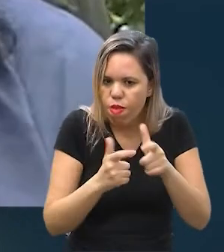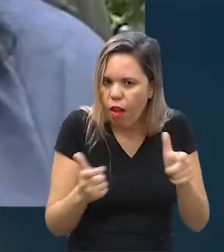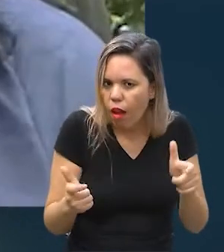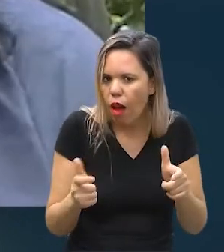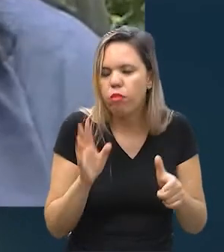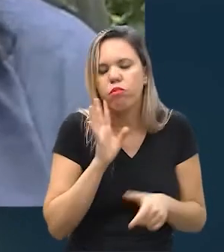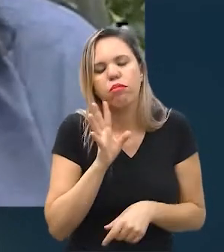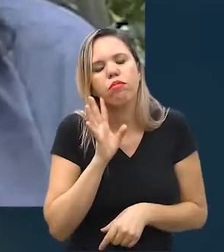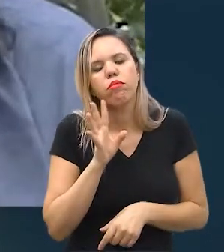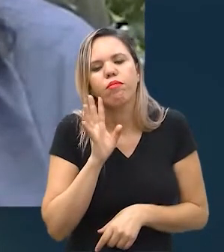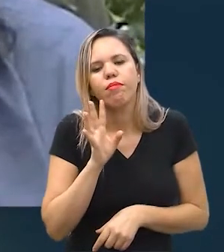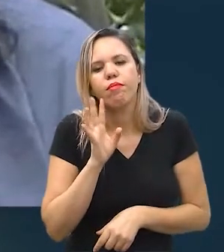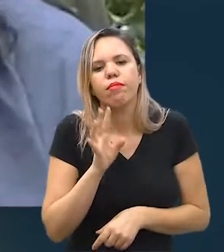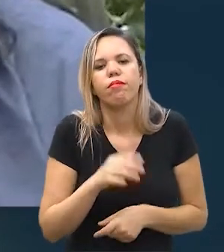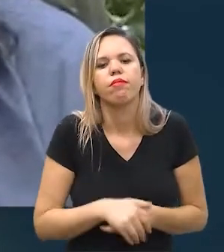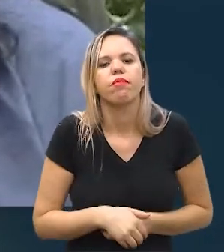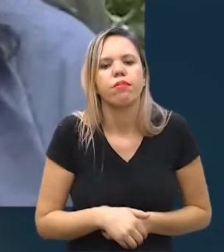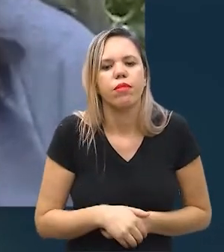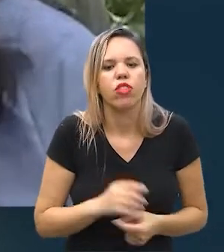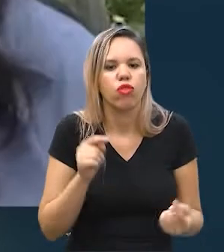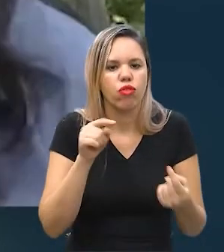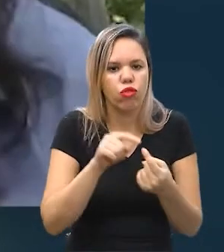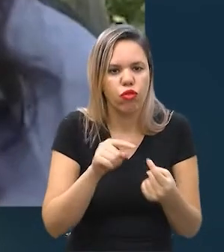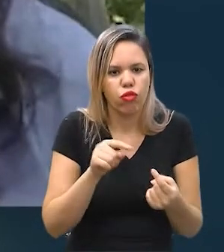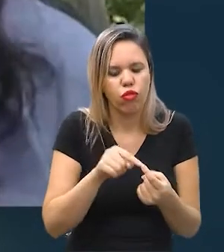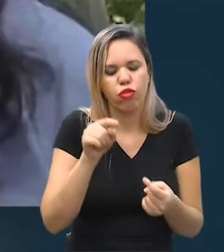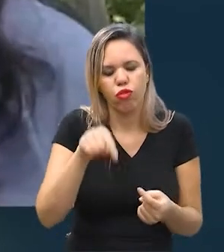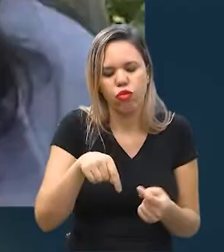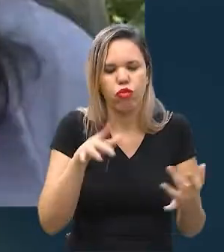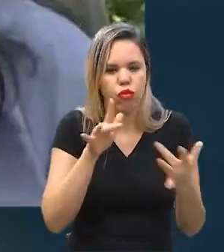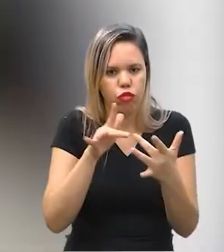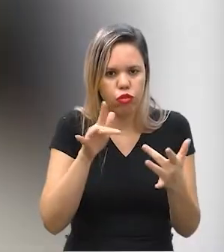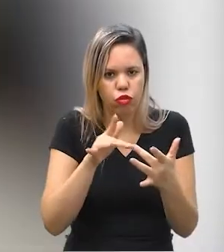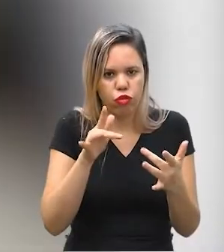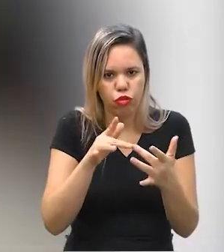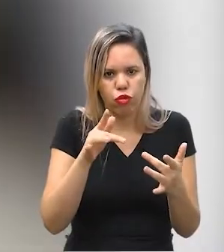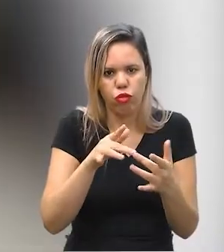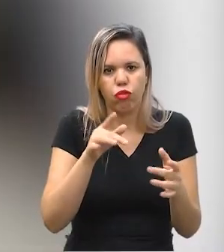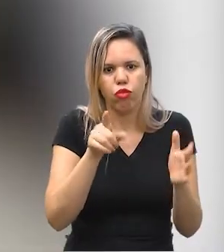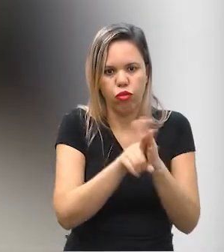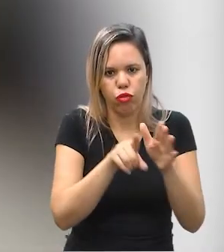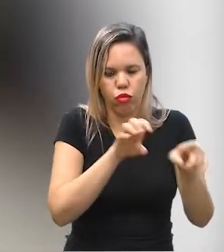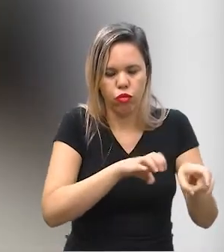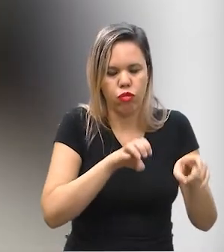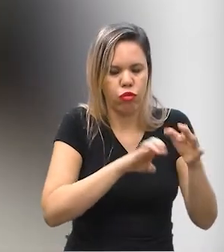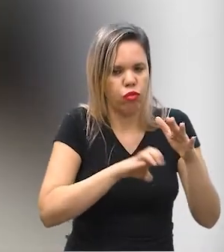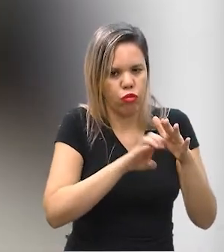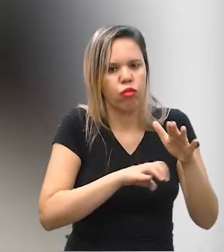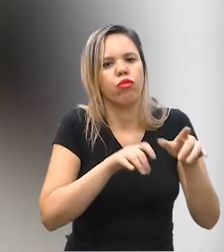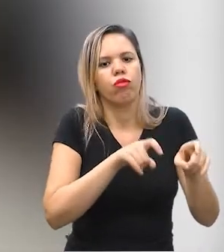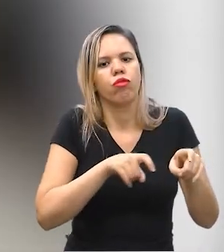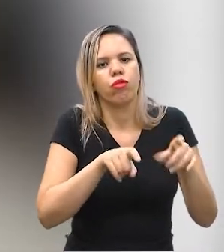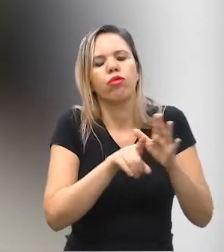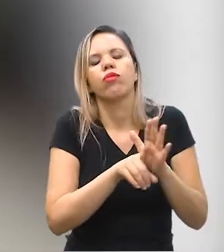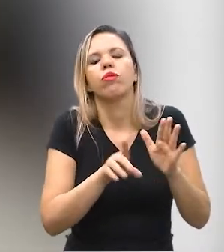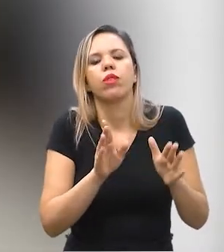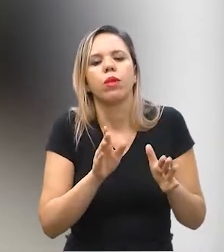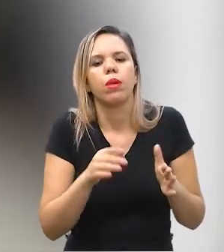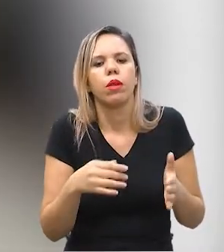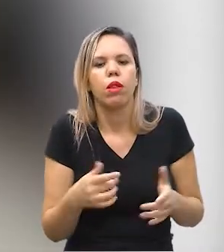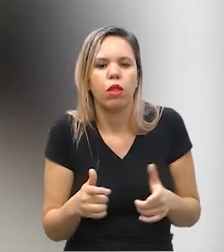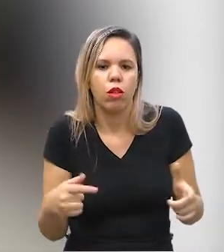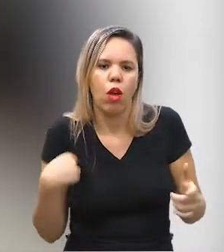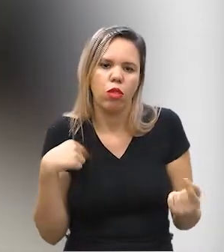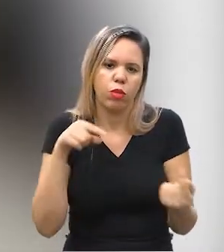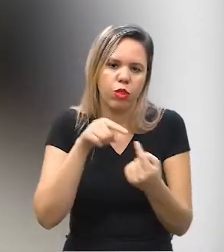foi muito bacana isso diretamente com esse contato diretamente com os produtores, porque o nosso maior mote